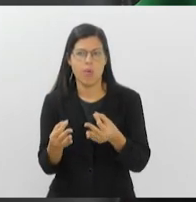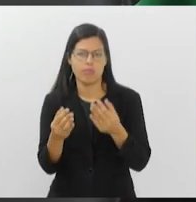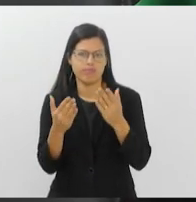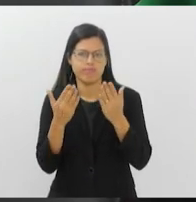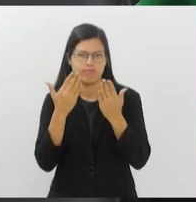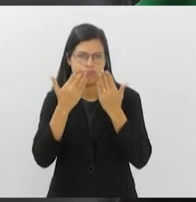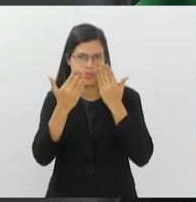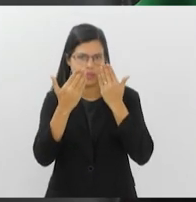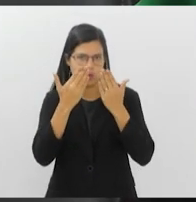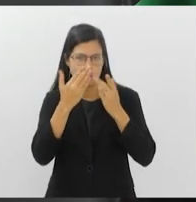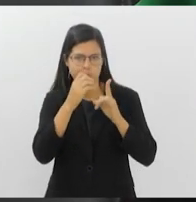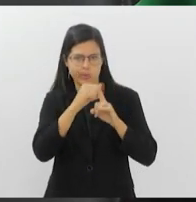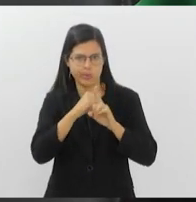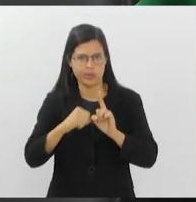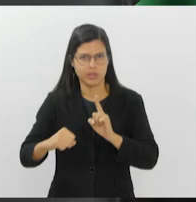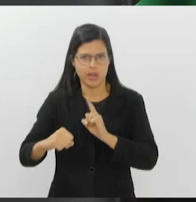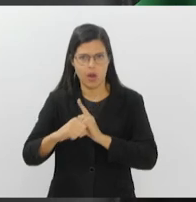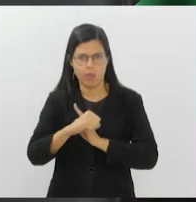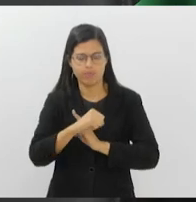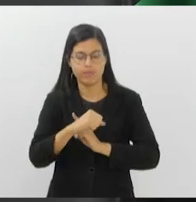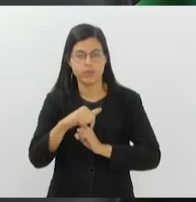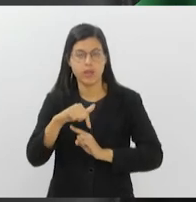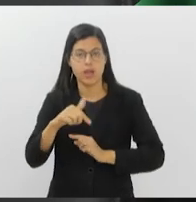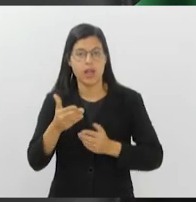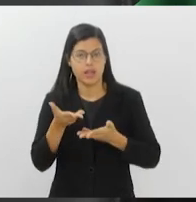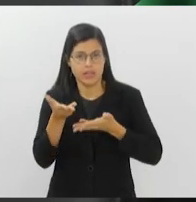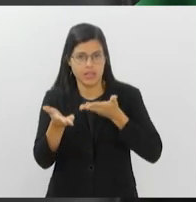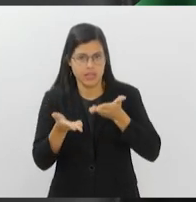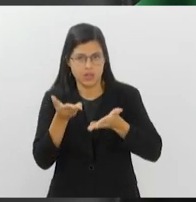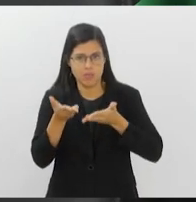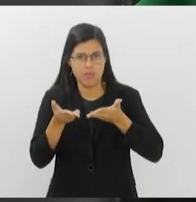psicossocial. E nesse atendimento, acho que